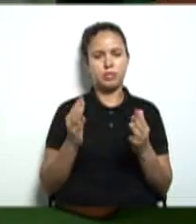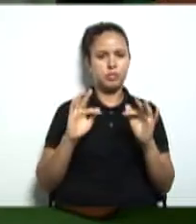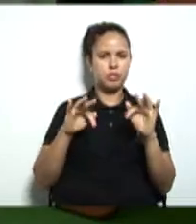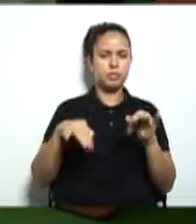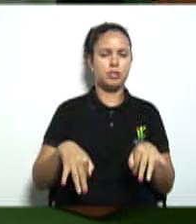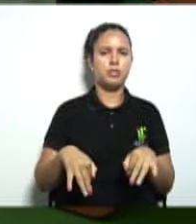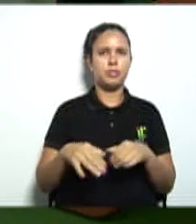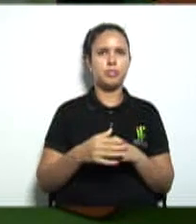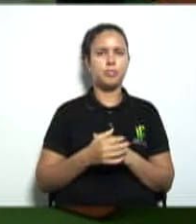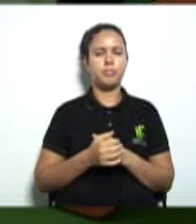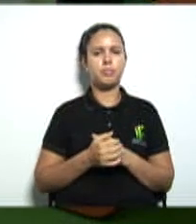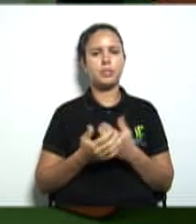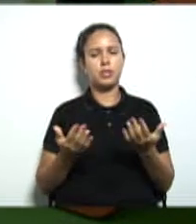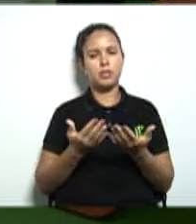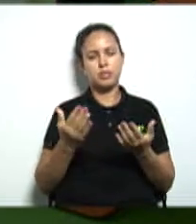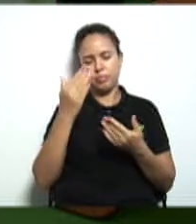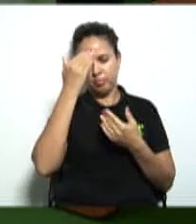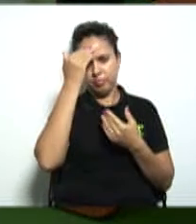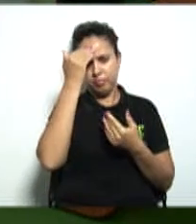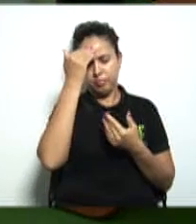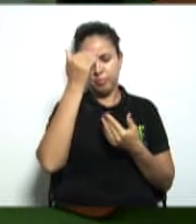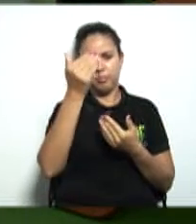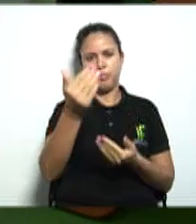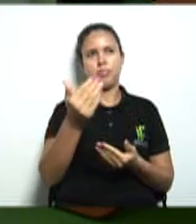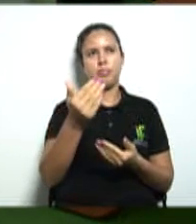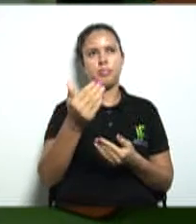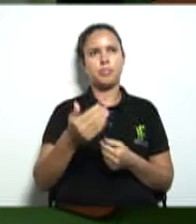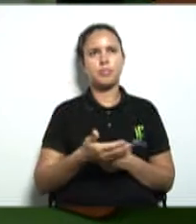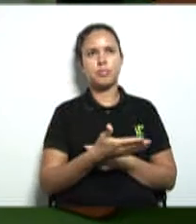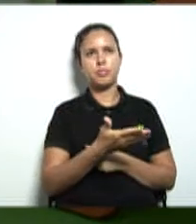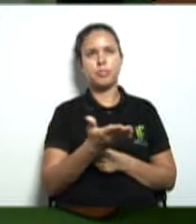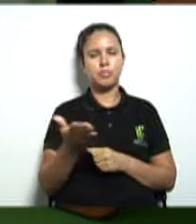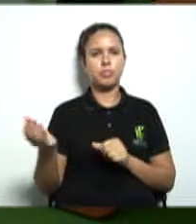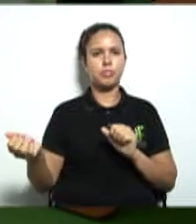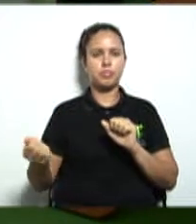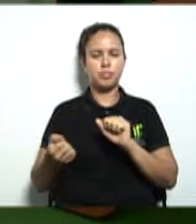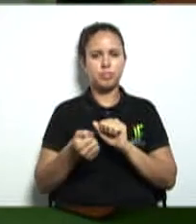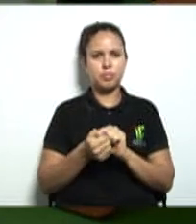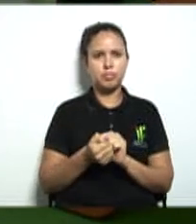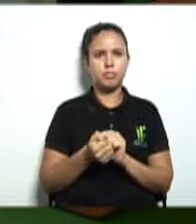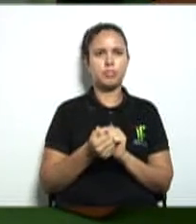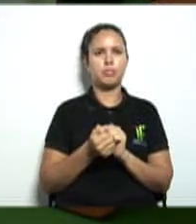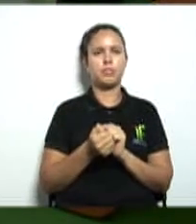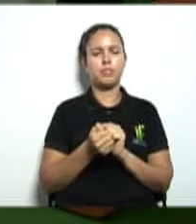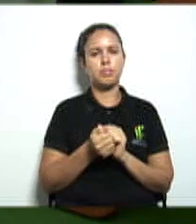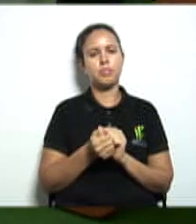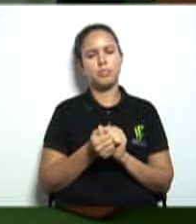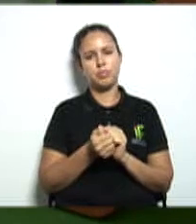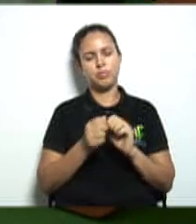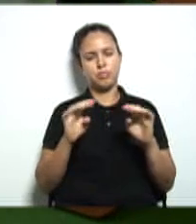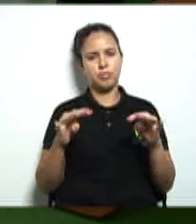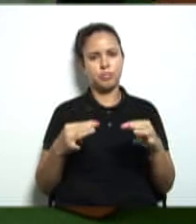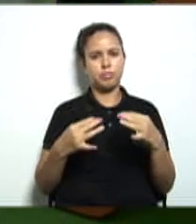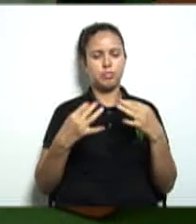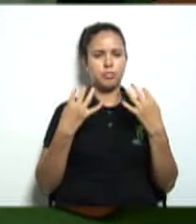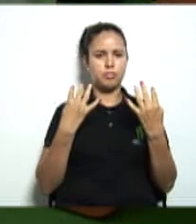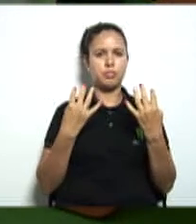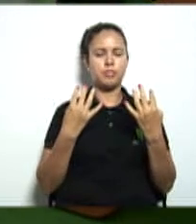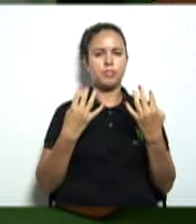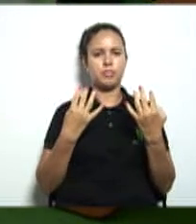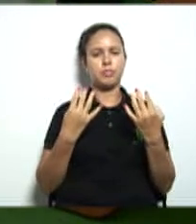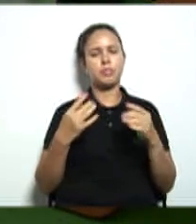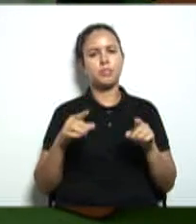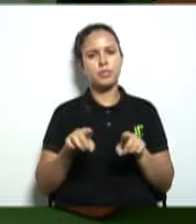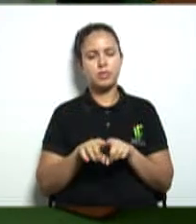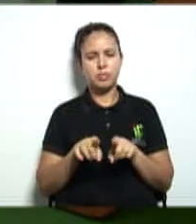Eu quero agradecer por vocês terem estado aí, né, acompanhando a nossa aula. E vamos estar